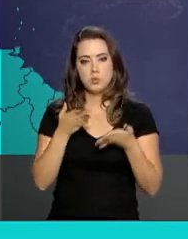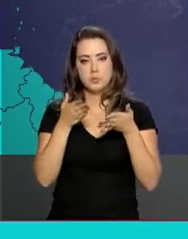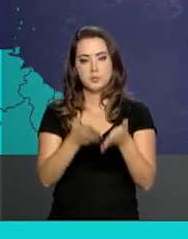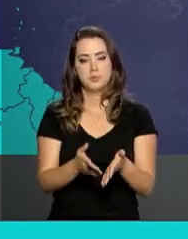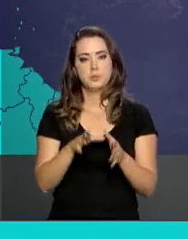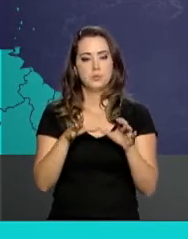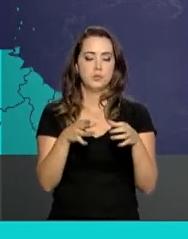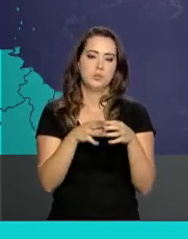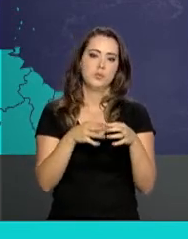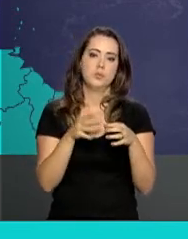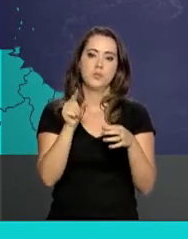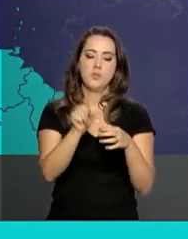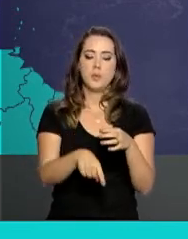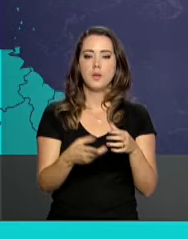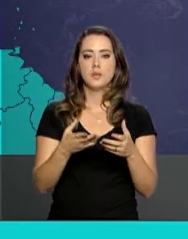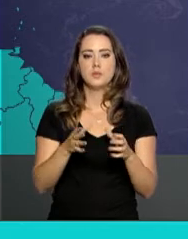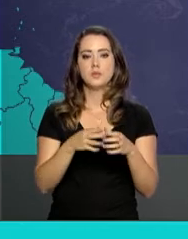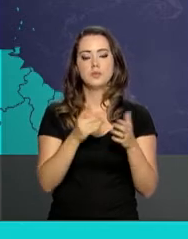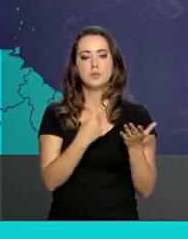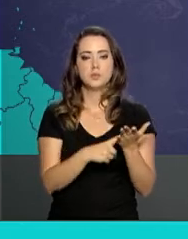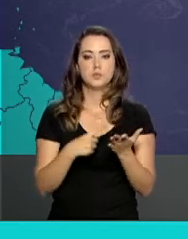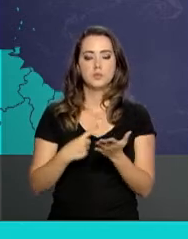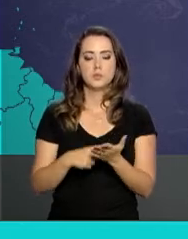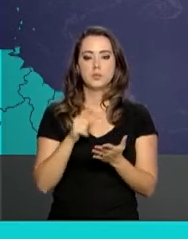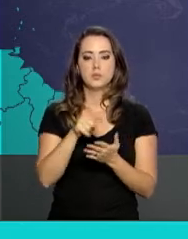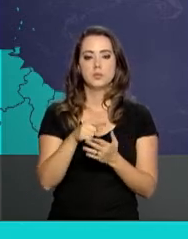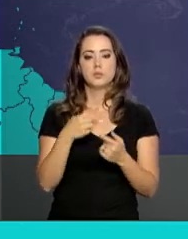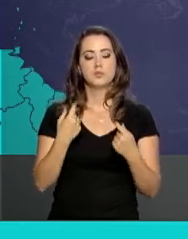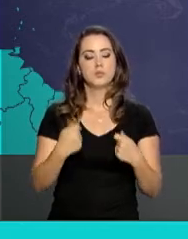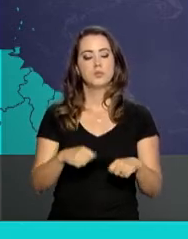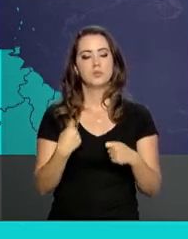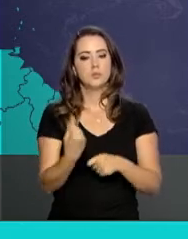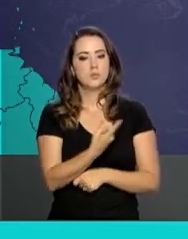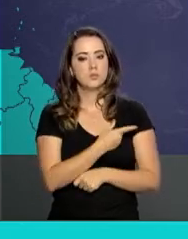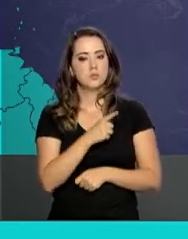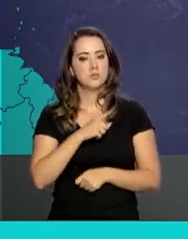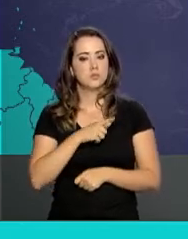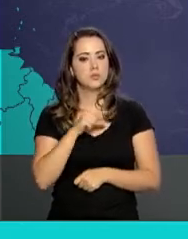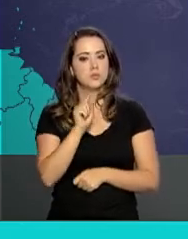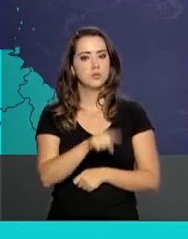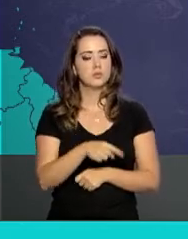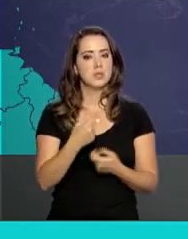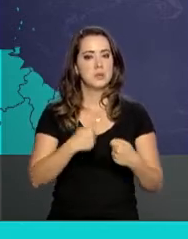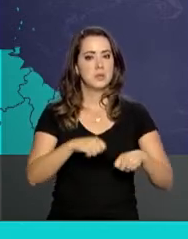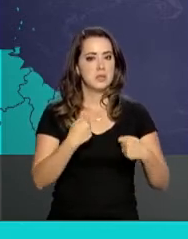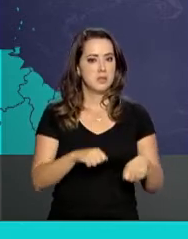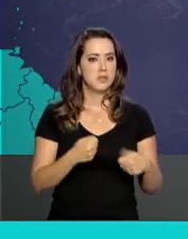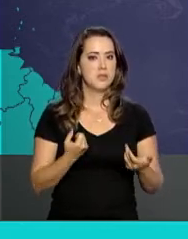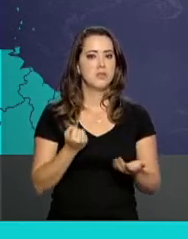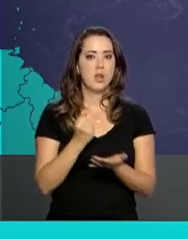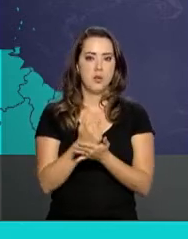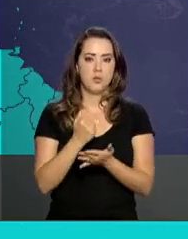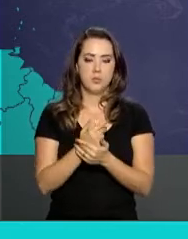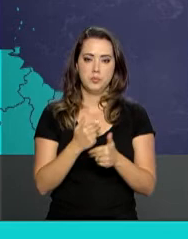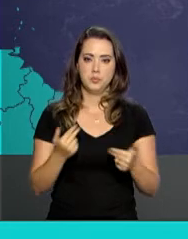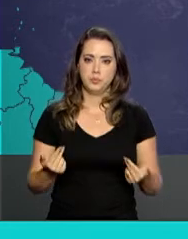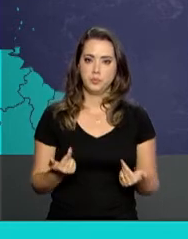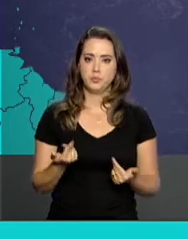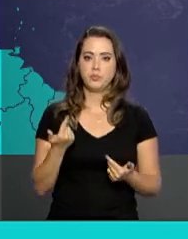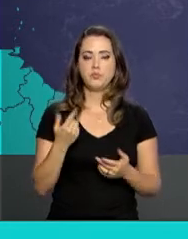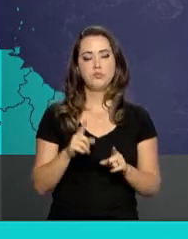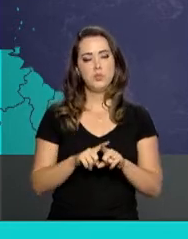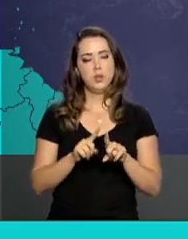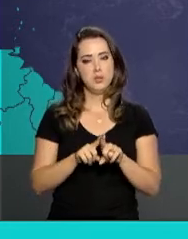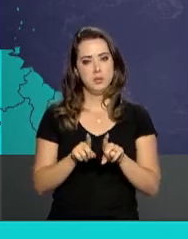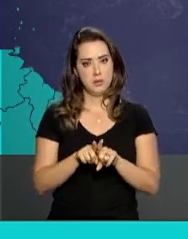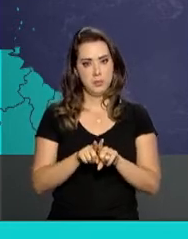parte dessa entidade na medida em que nós tivermos a necessidade emergencial. Por outro